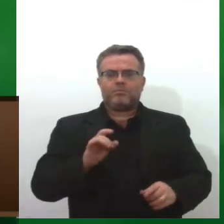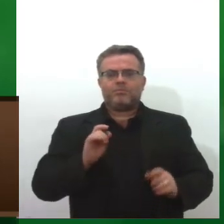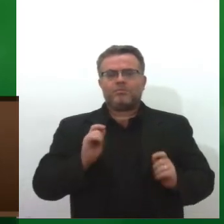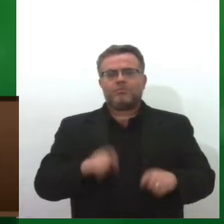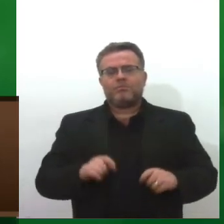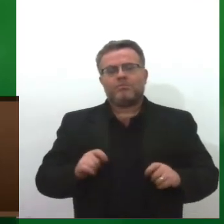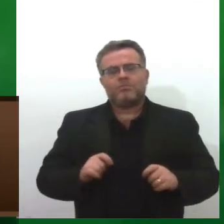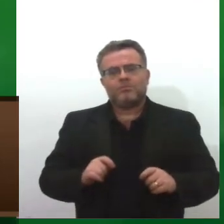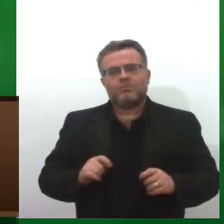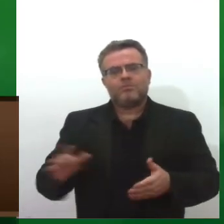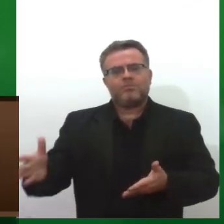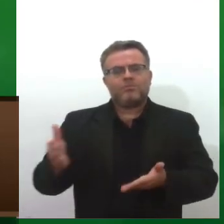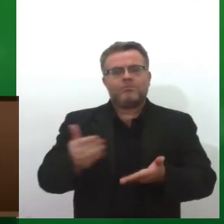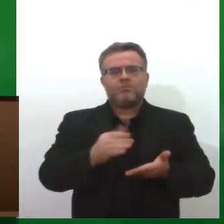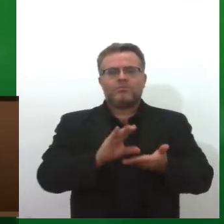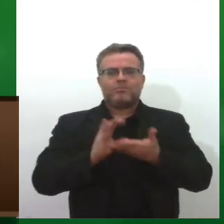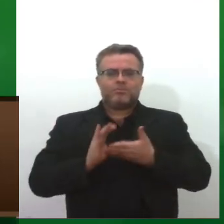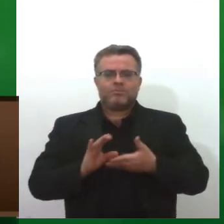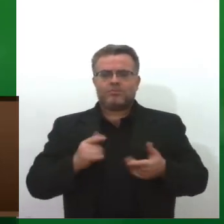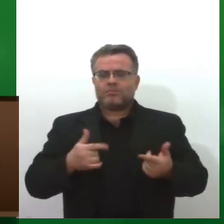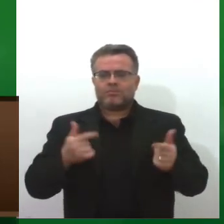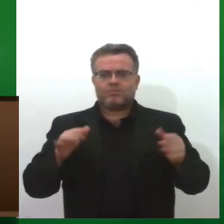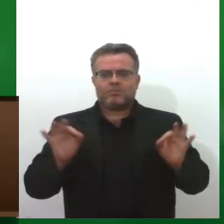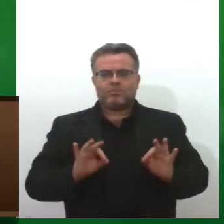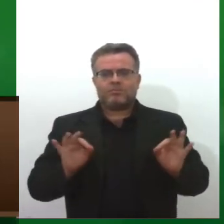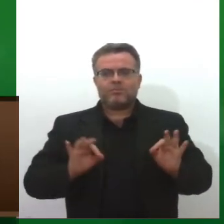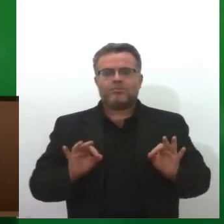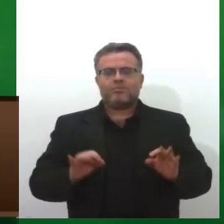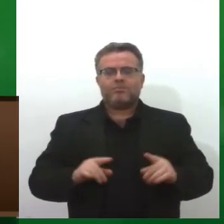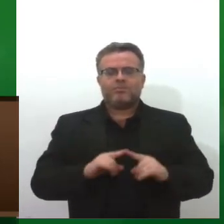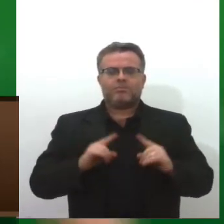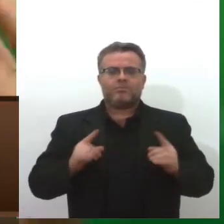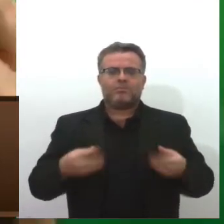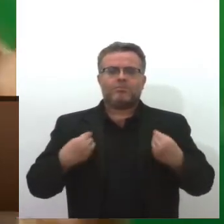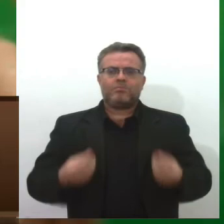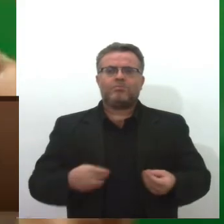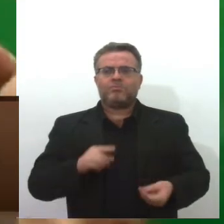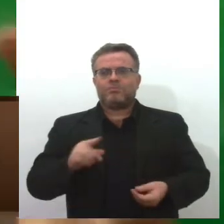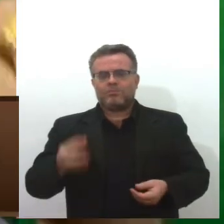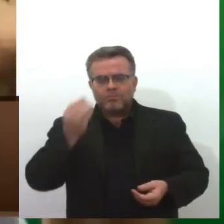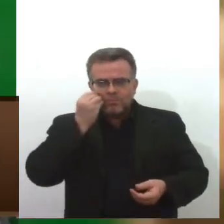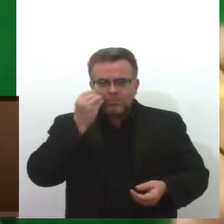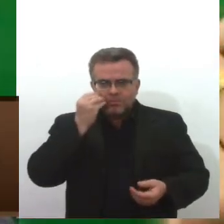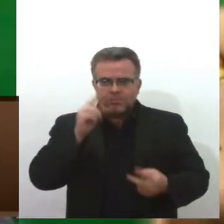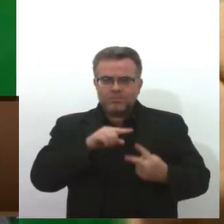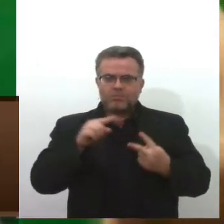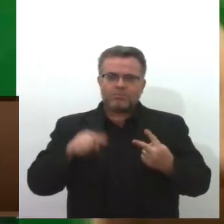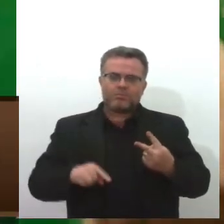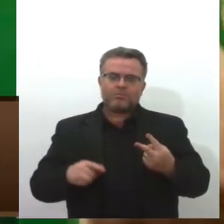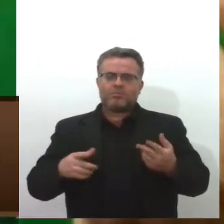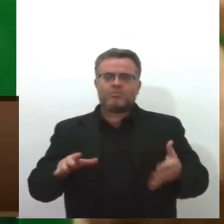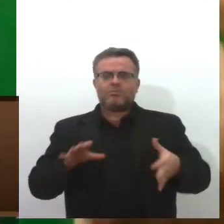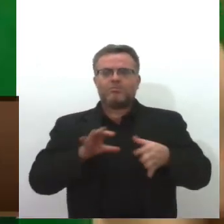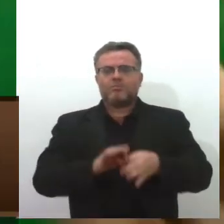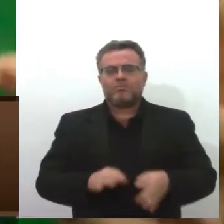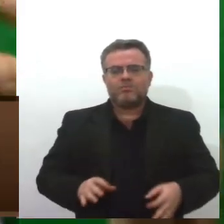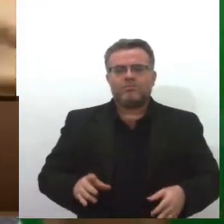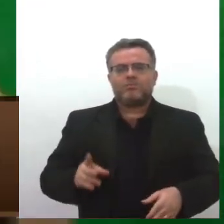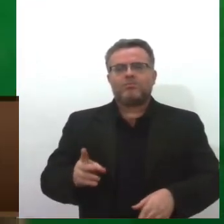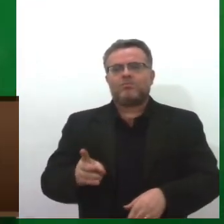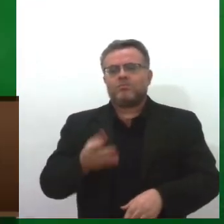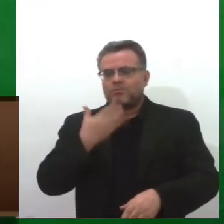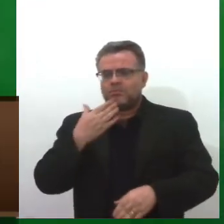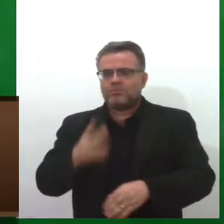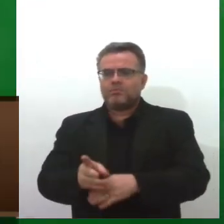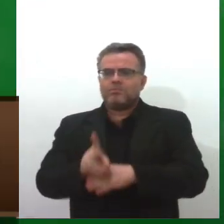o dinheiro, ele não tem. Então, é muito difícil você tentar ter os dois pontos, onde quem quer emprestar e quem quer tomar, eles